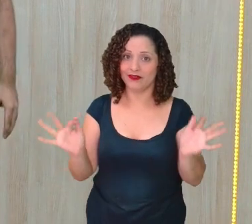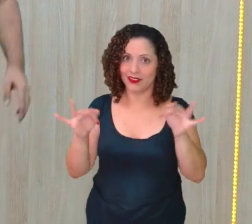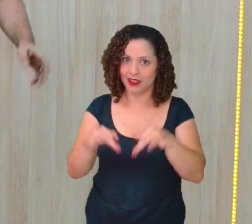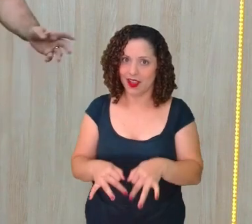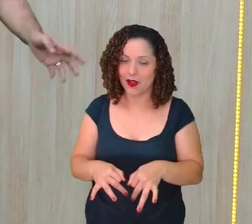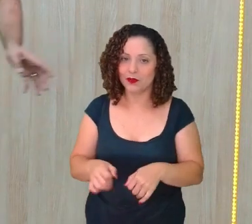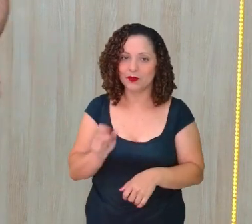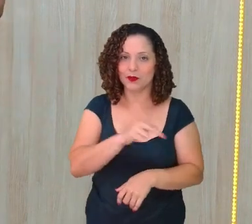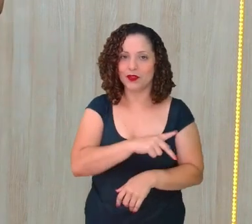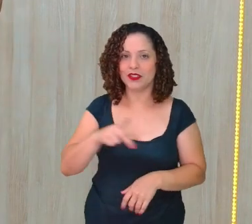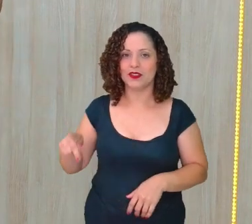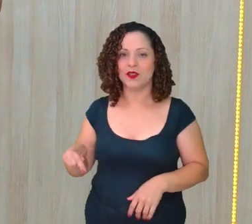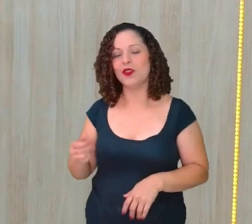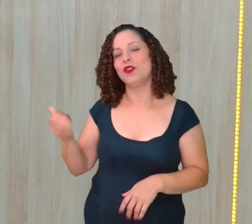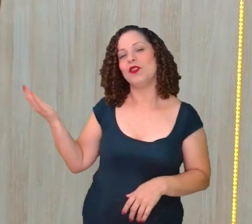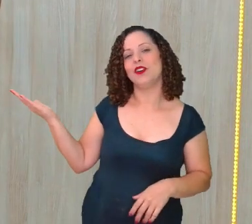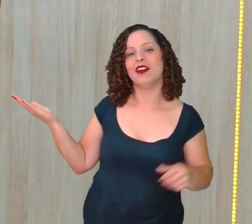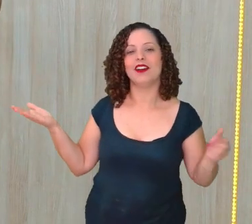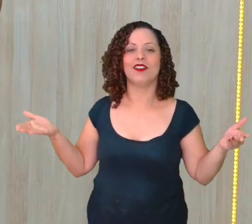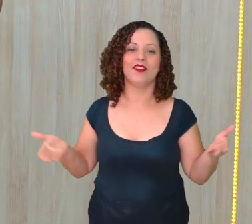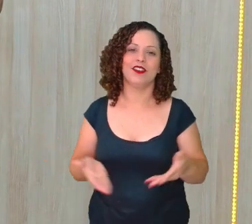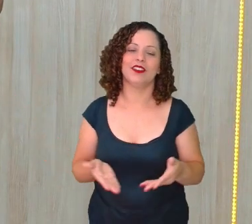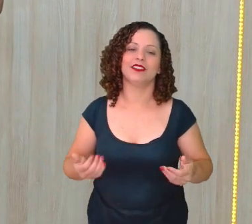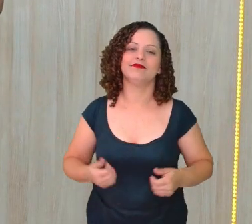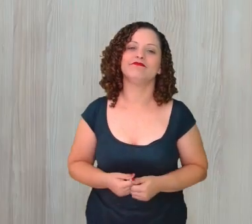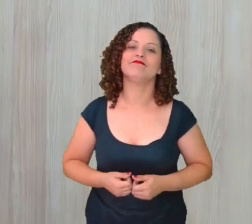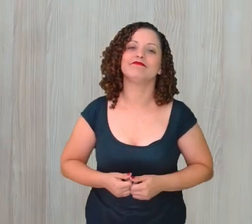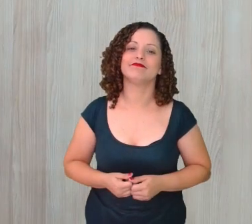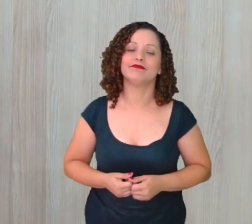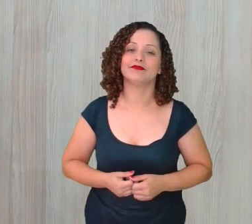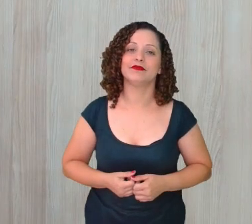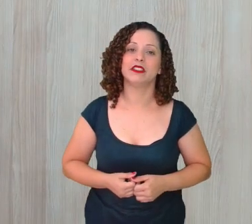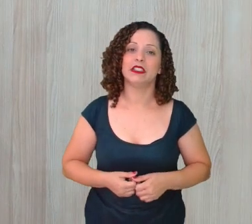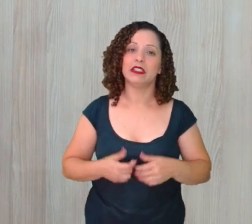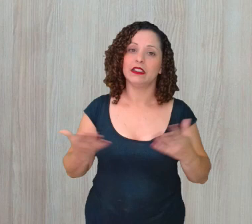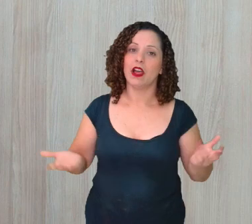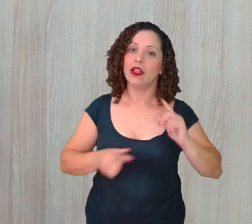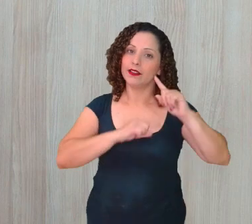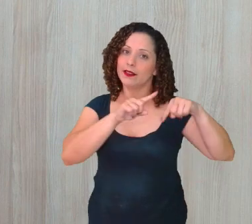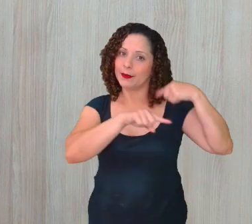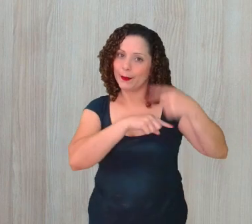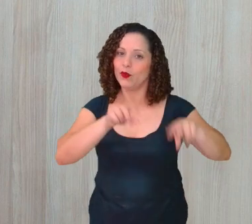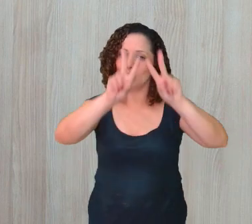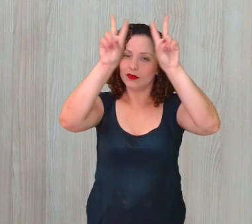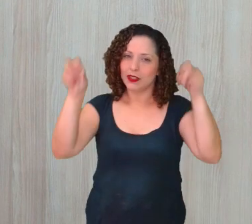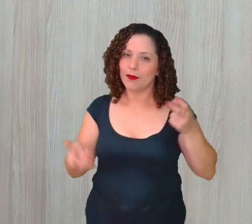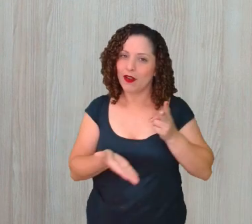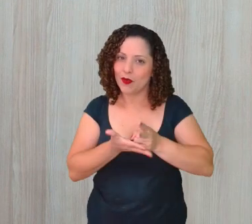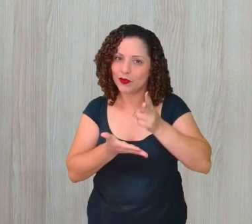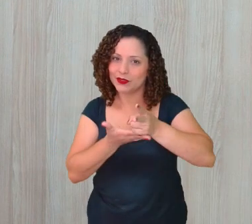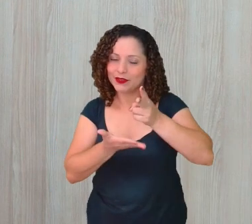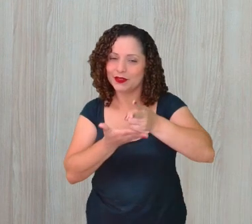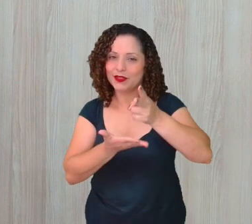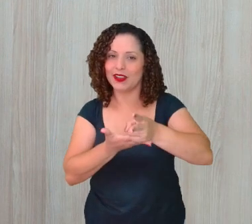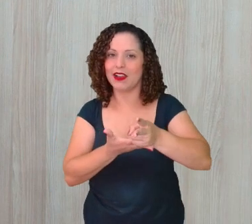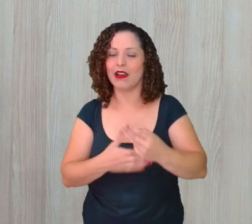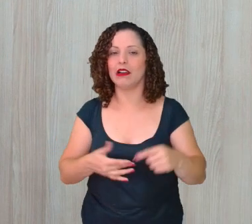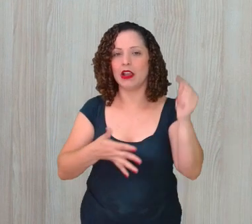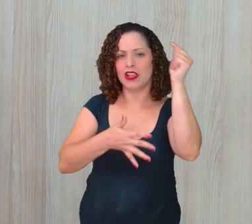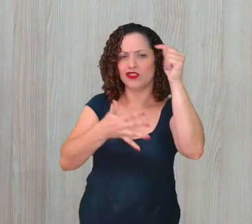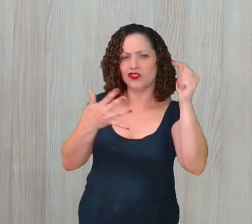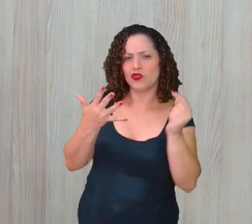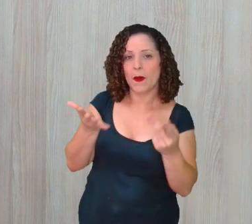final, o professor Giorgio Pauli já vai se despedindo. Meu povo, a gente continua esse assunto na próxima aula, né, com essas